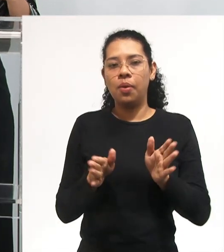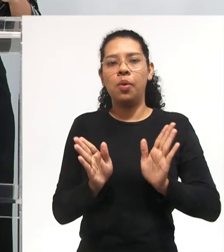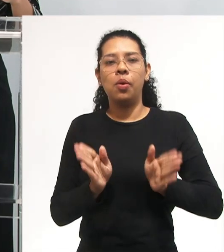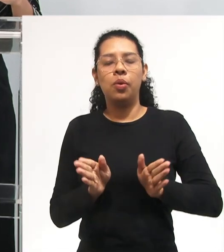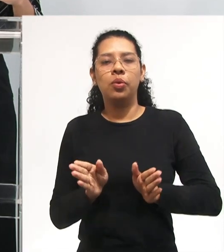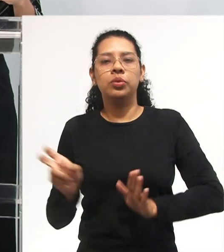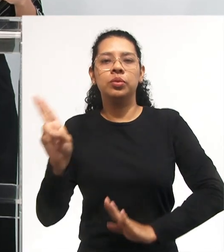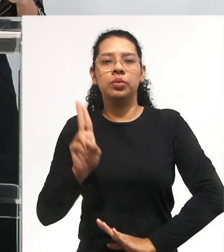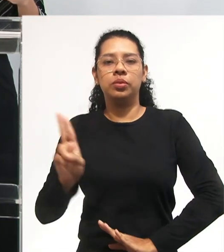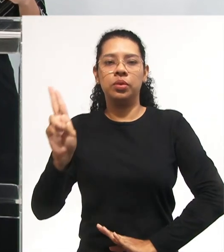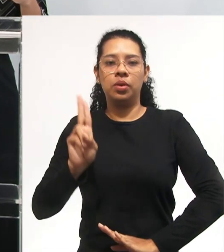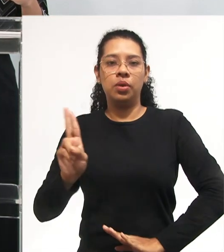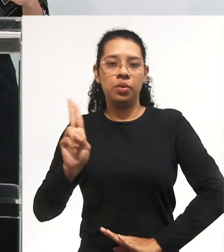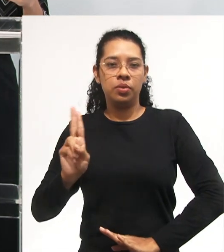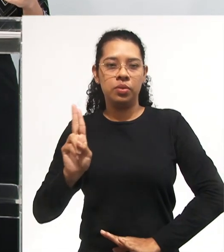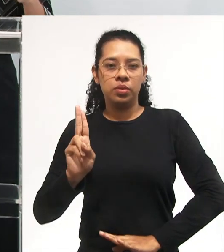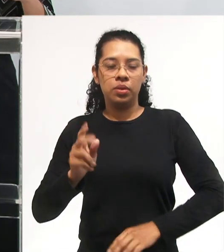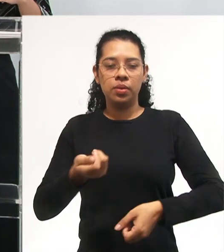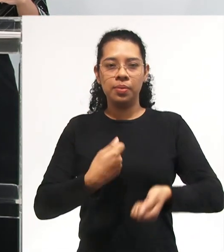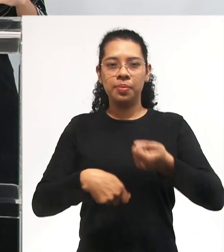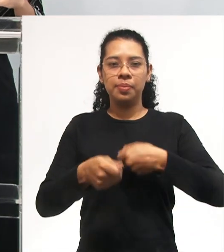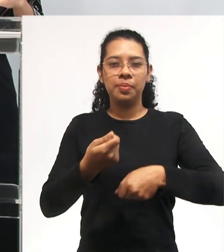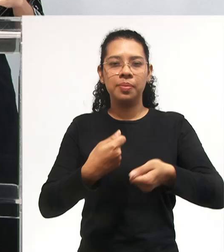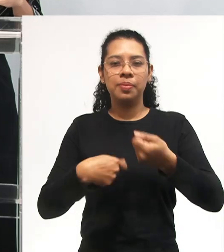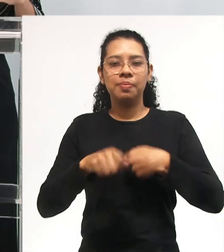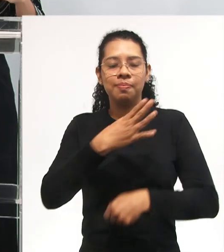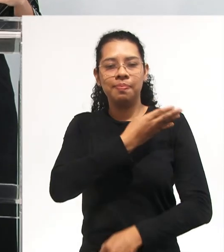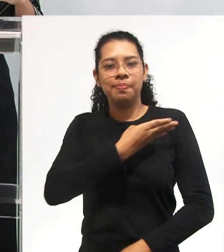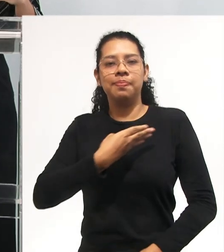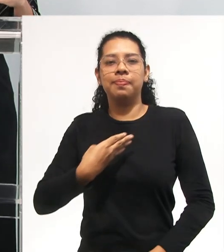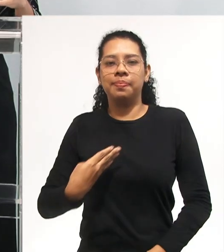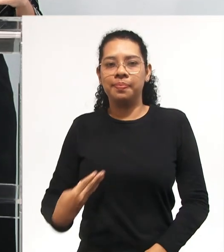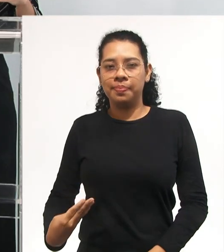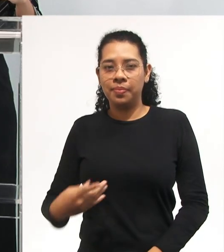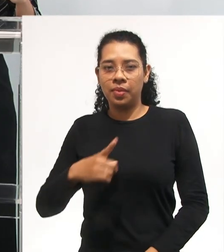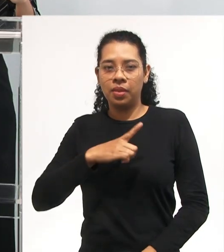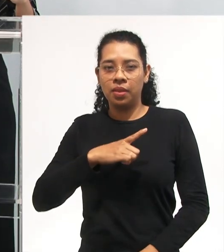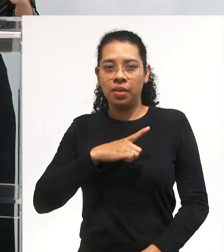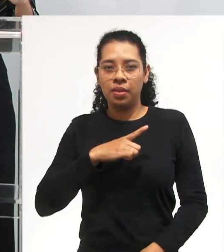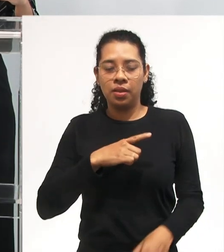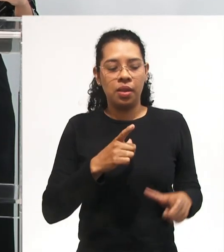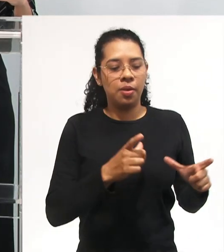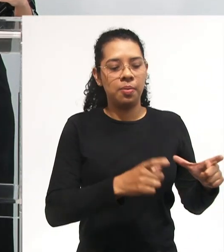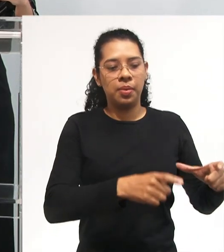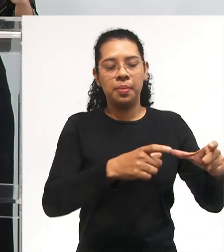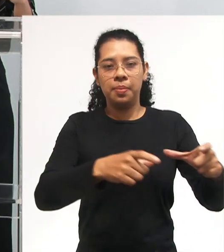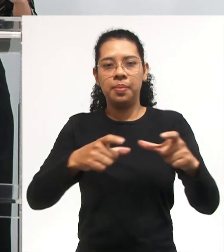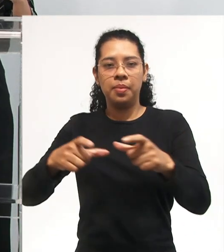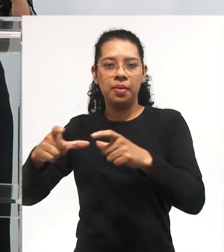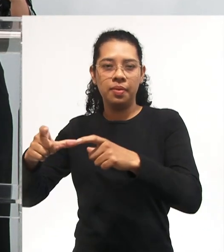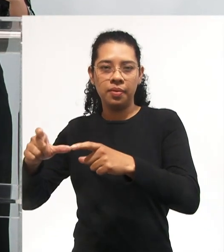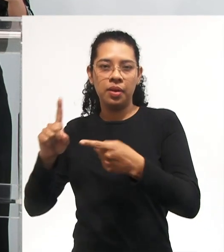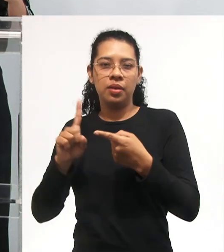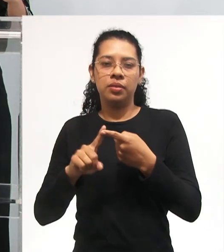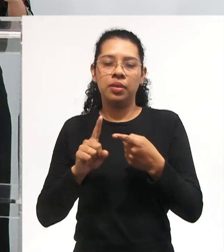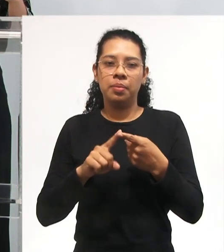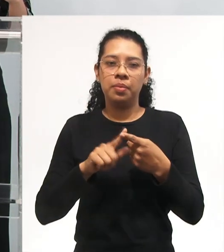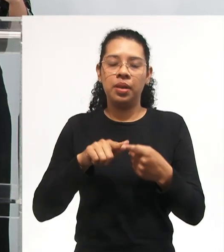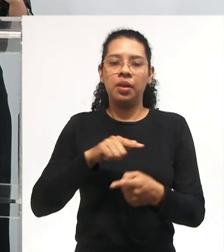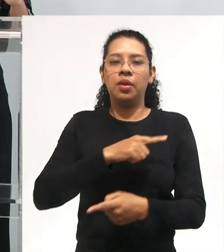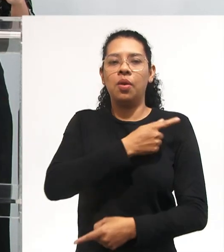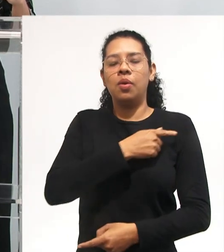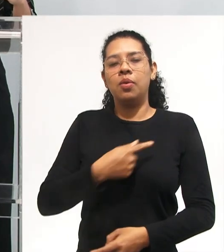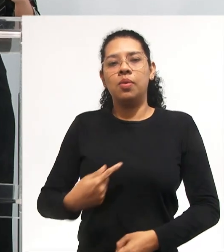a gestão pública, a administração pública vem implementando em várias esferas, governo federal, governo municipal,